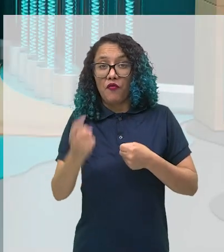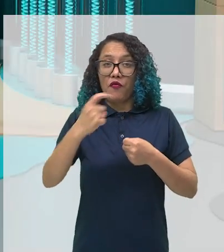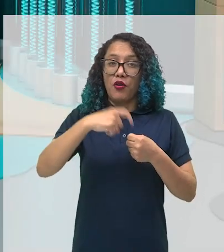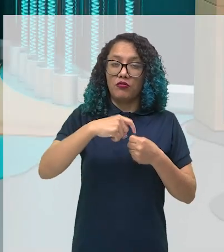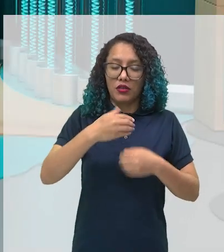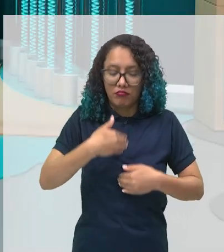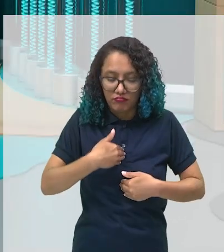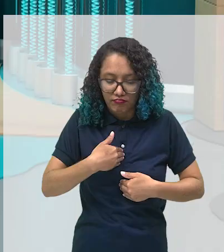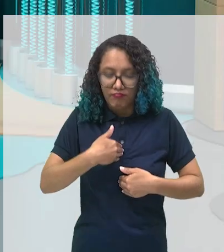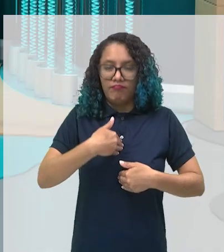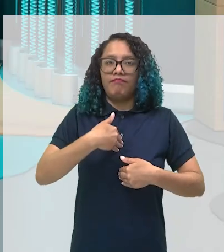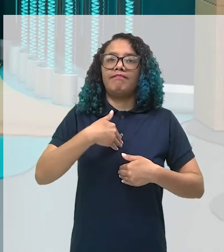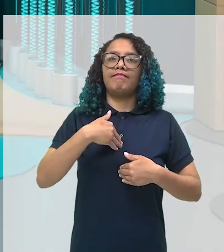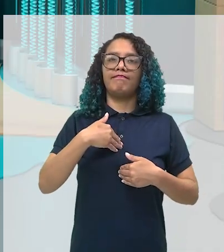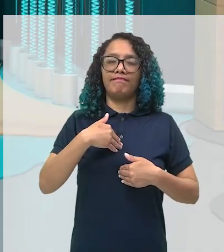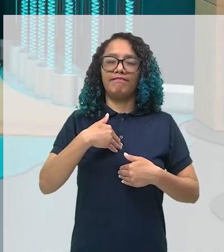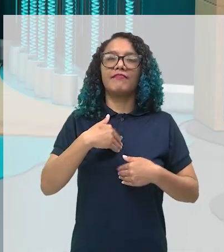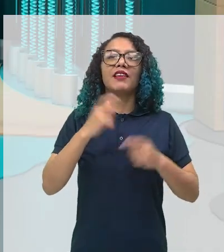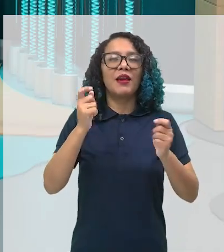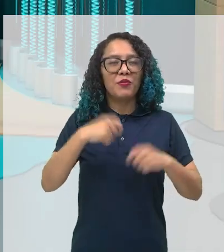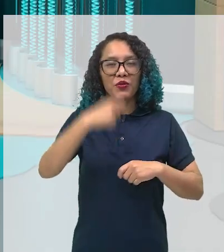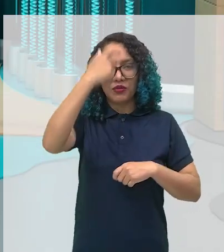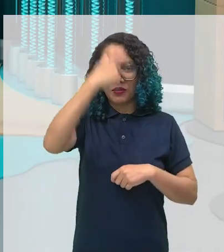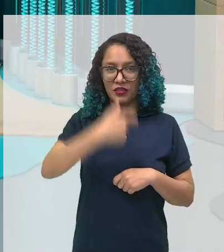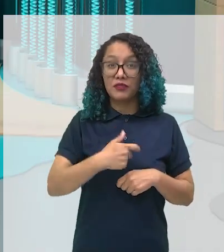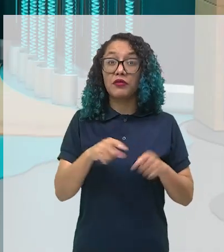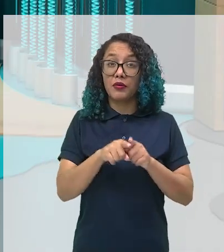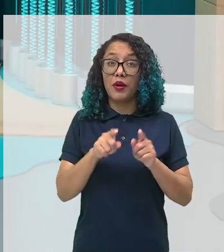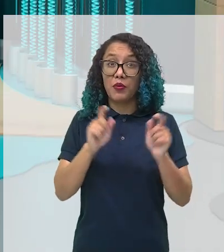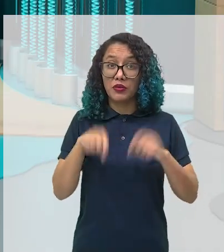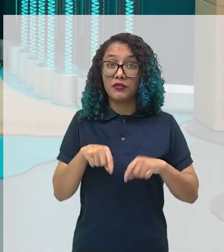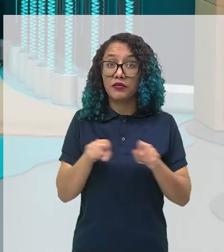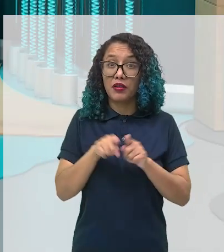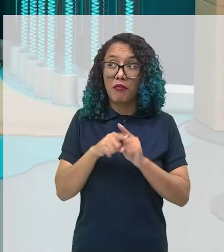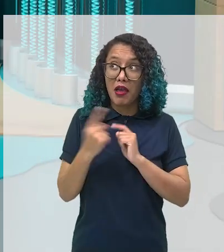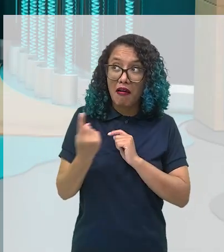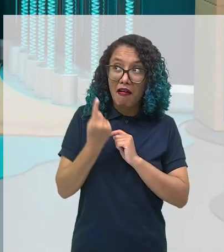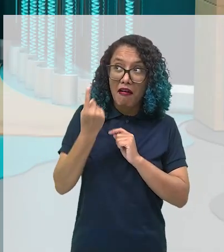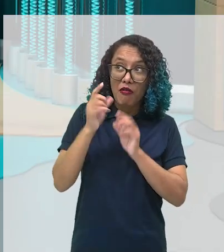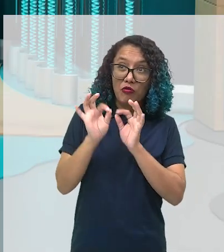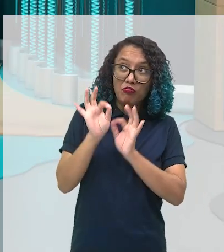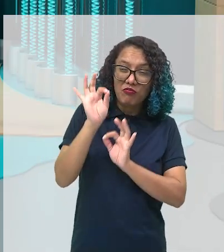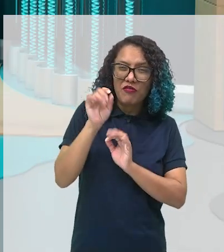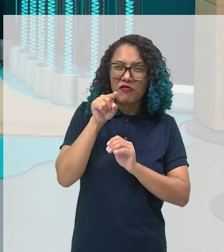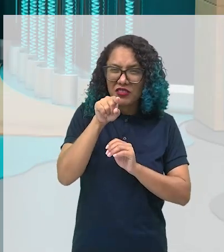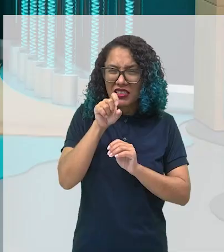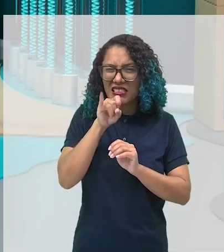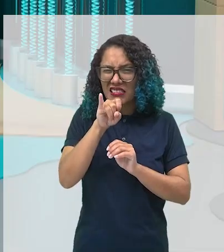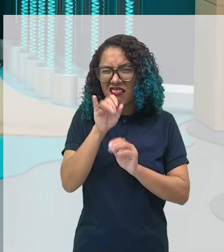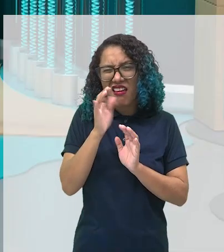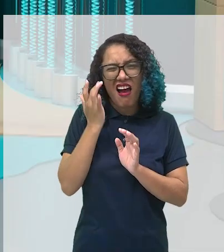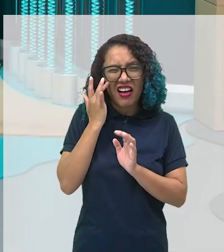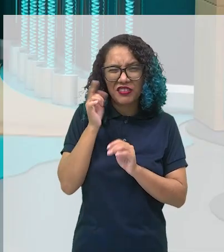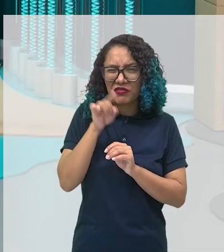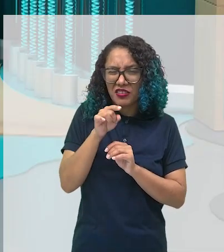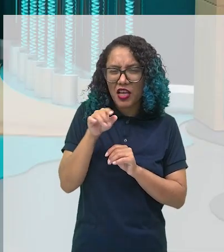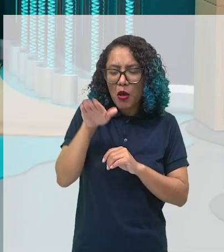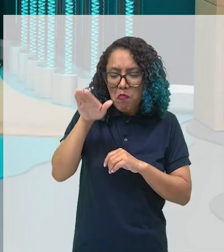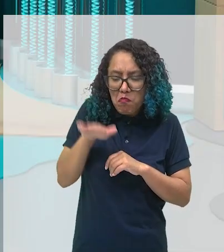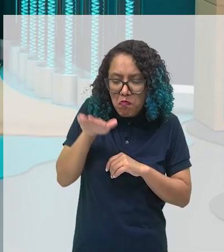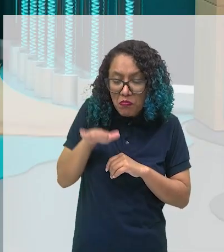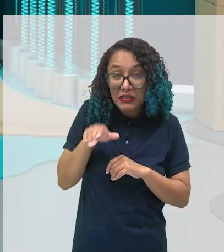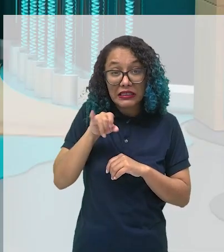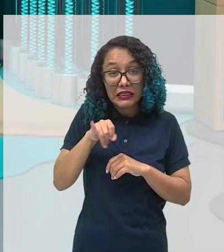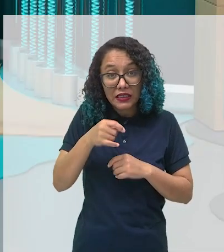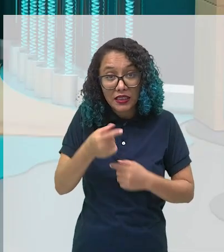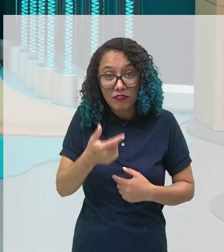uma postura certa. Você vai até ganhar mais altura com isso daí, sabia? Quem aí está se achando baixinho, quando você melhora